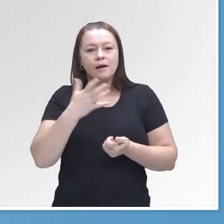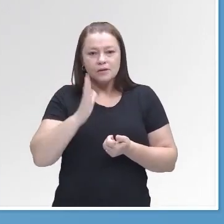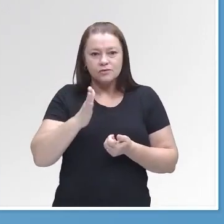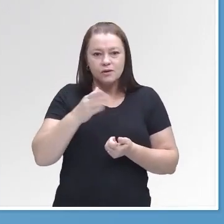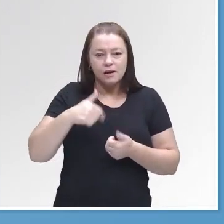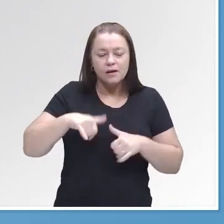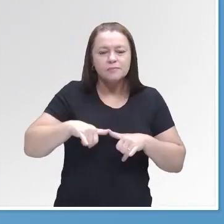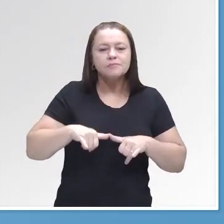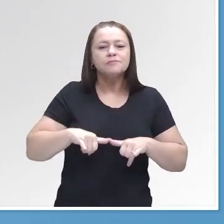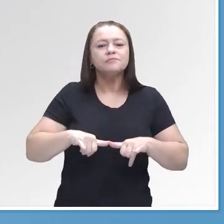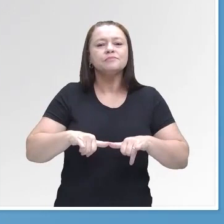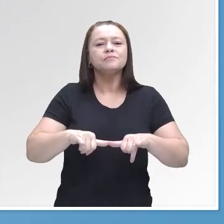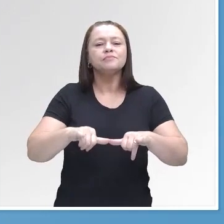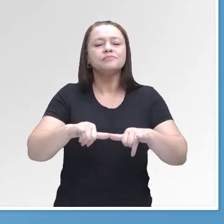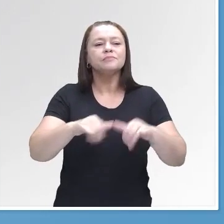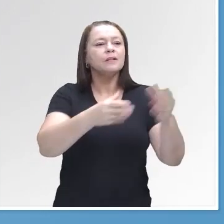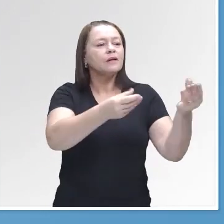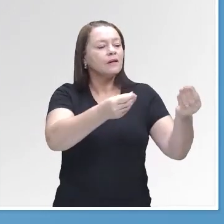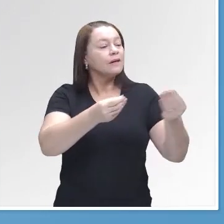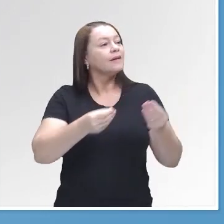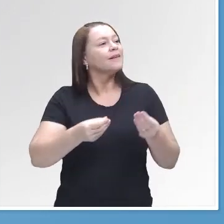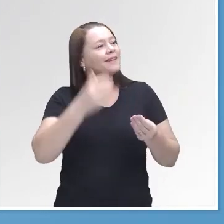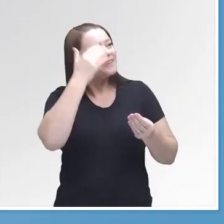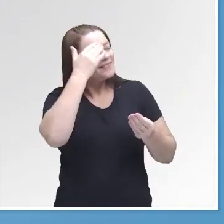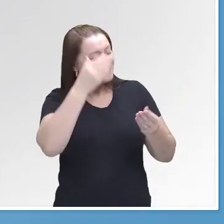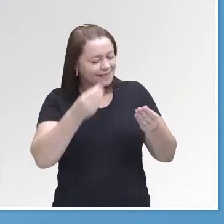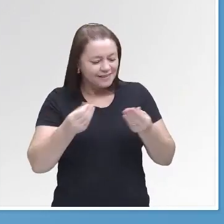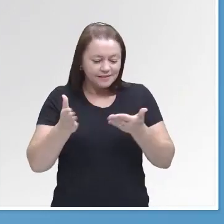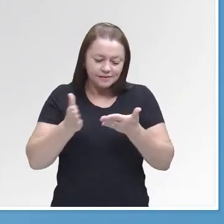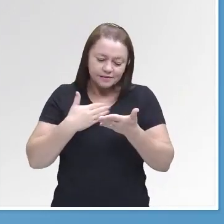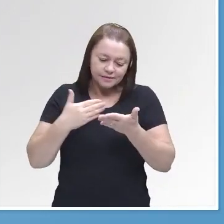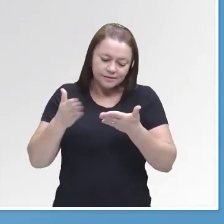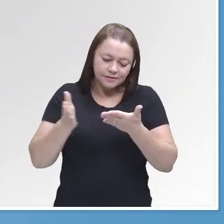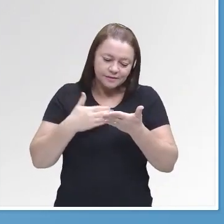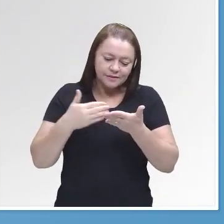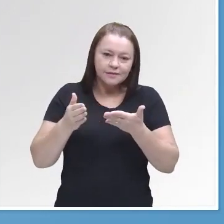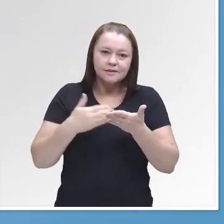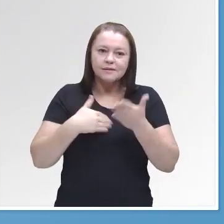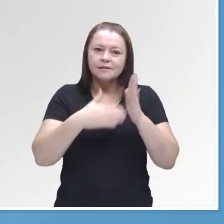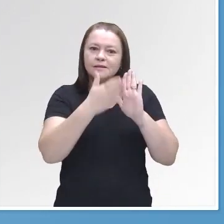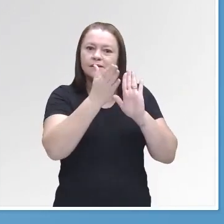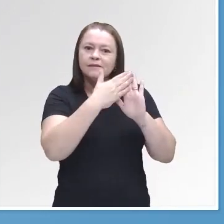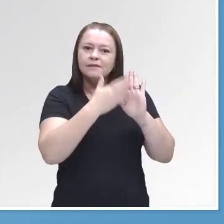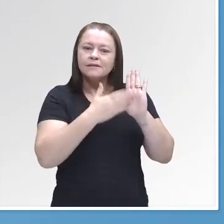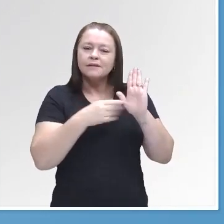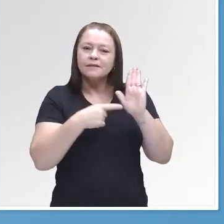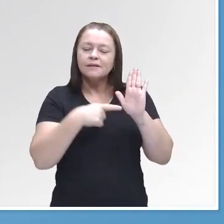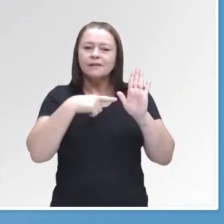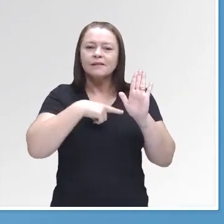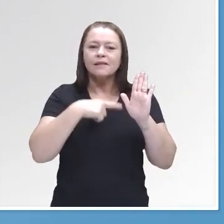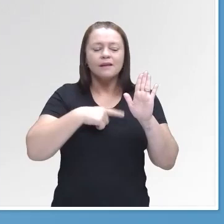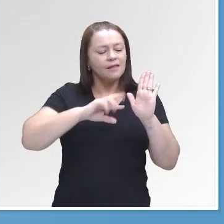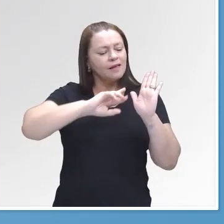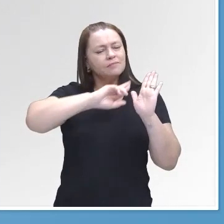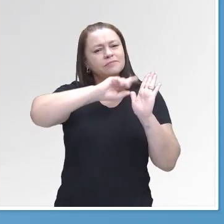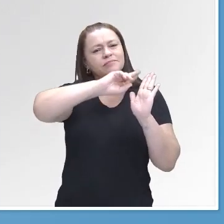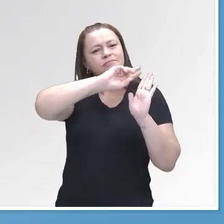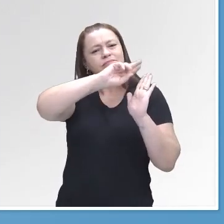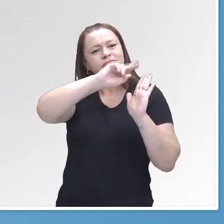e recebeu o panfleto, aqueles papéis com promoções,